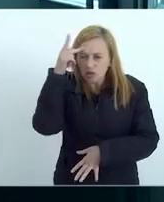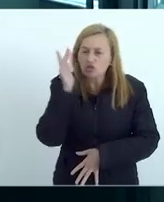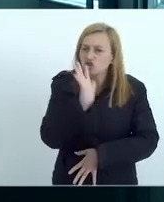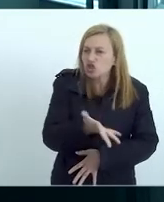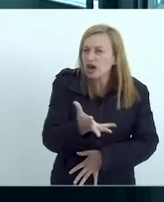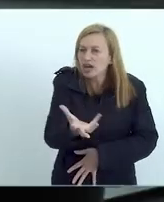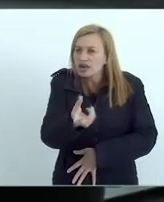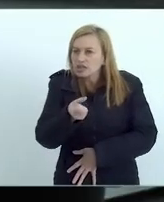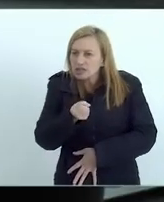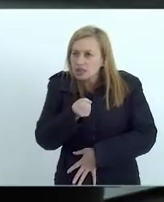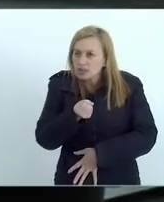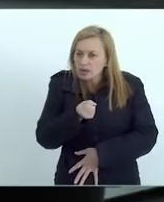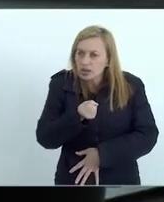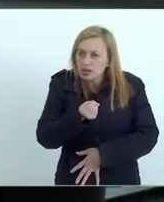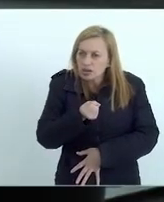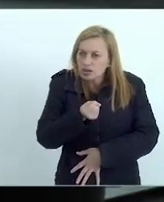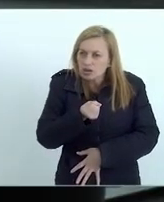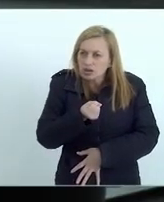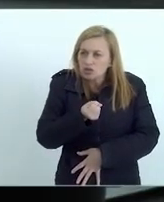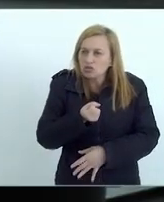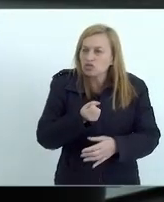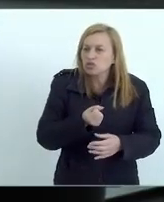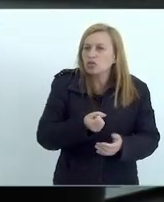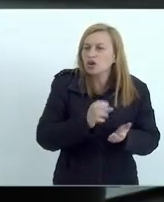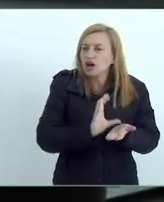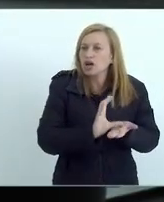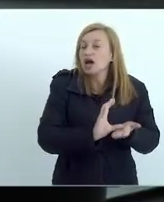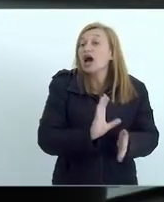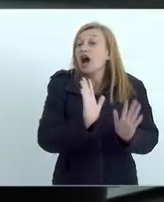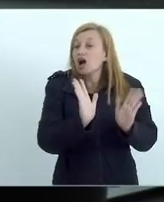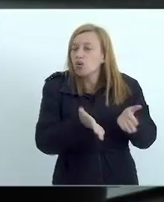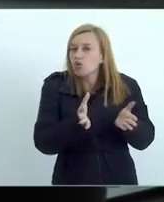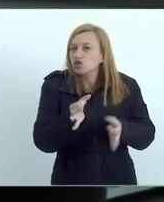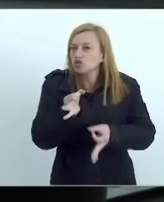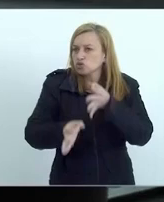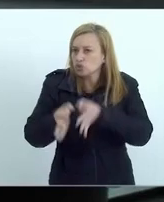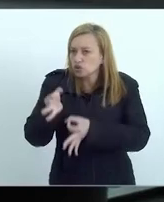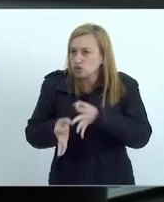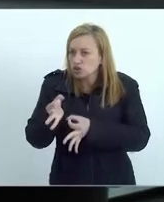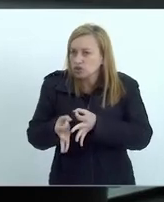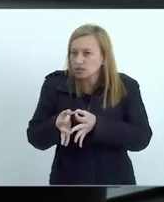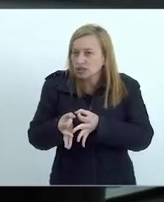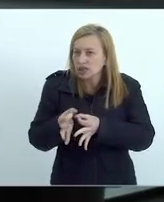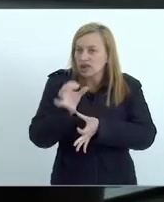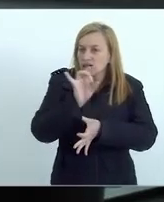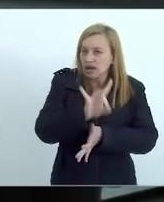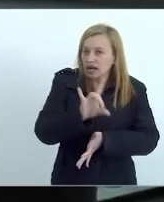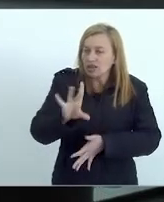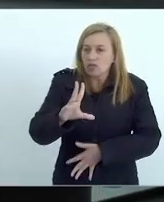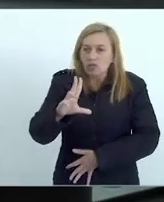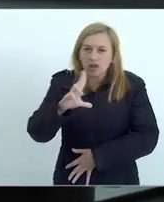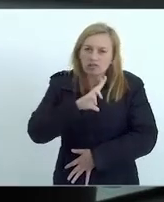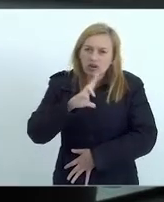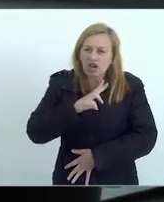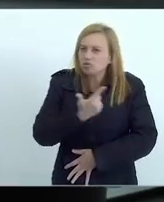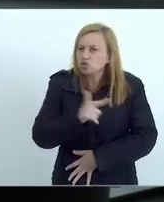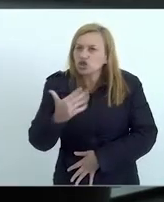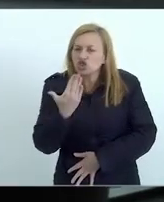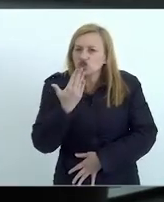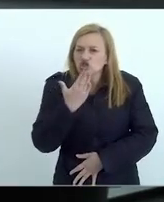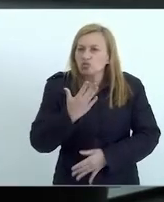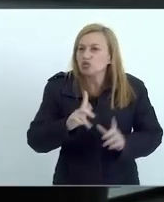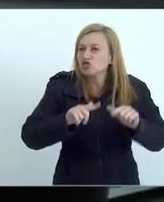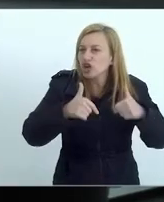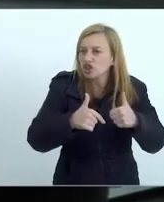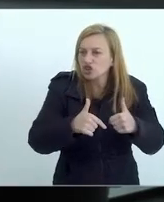receberam esse ponto que foi de um recurso agora judicialmente é inter parte não existe nenhum tipo de